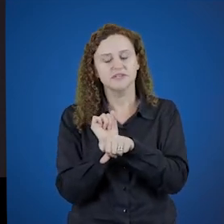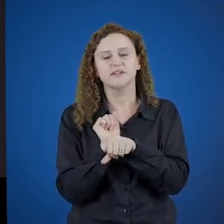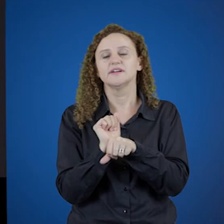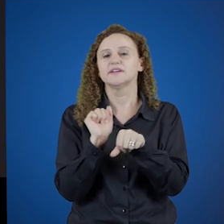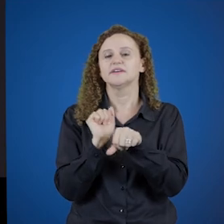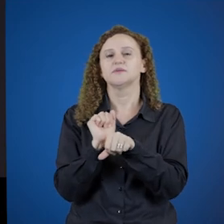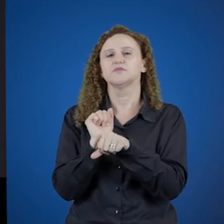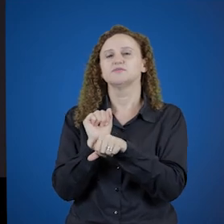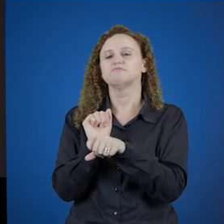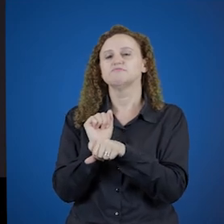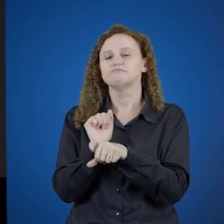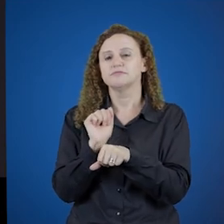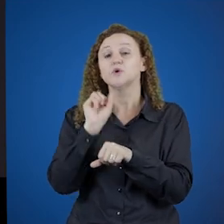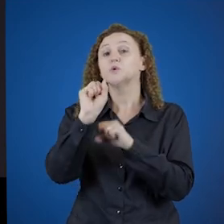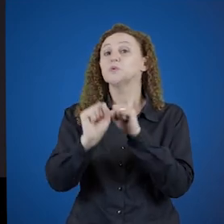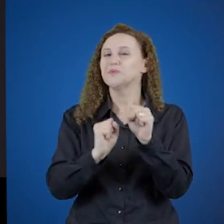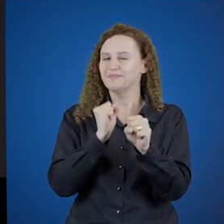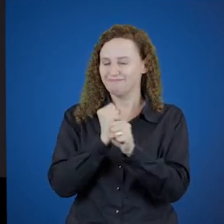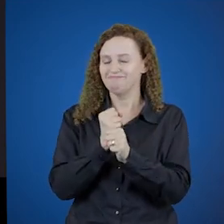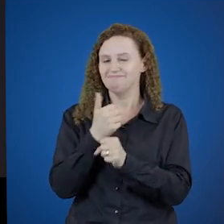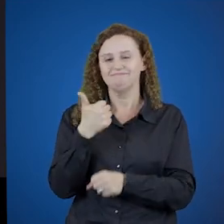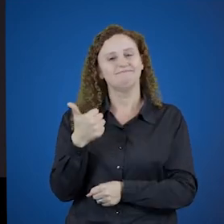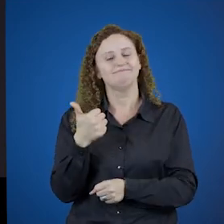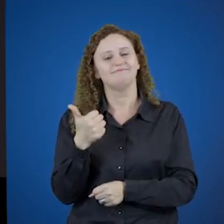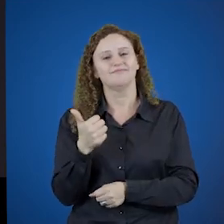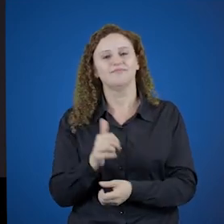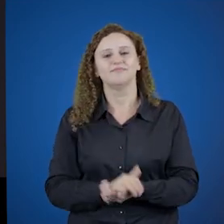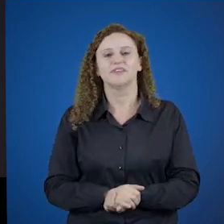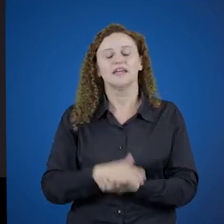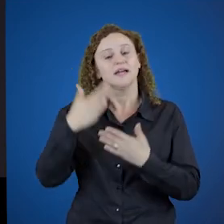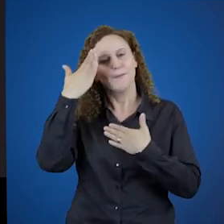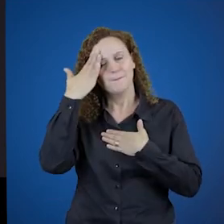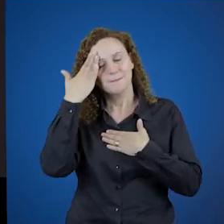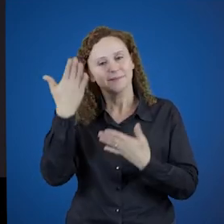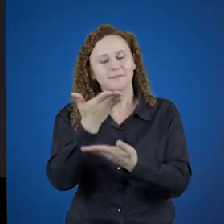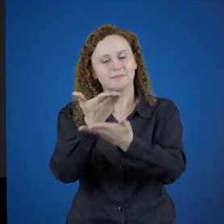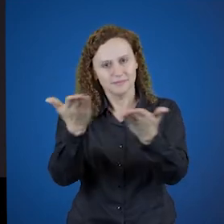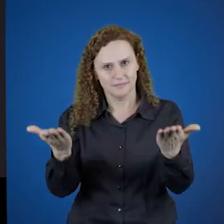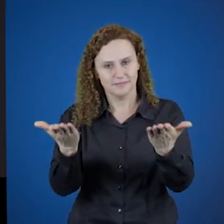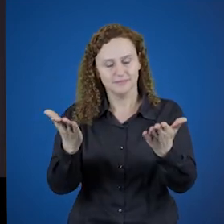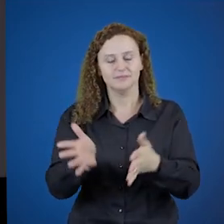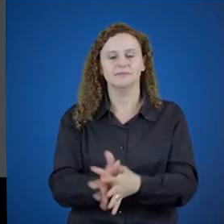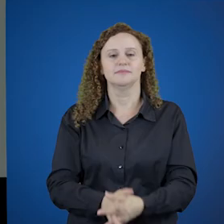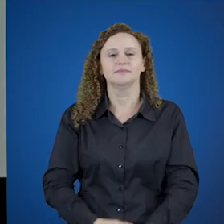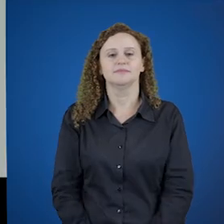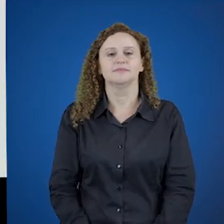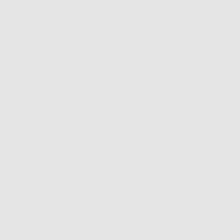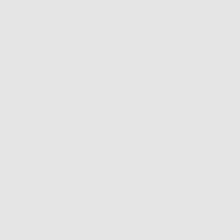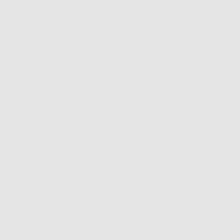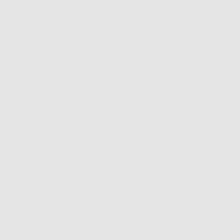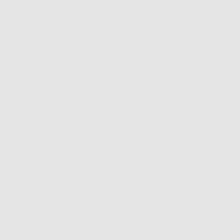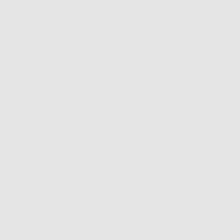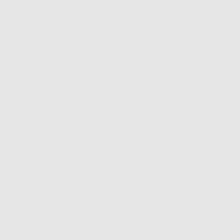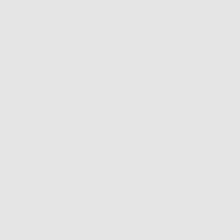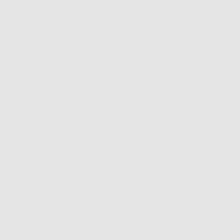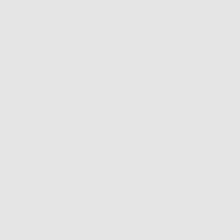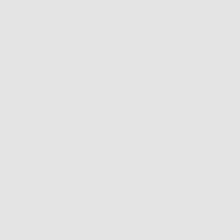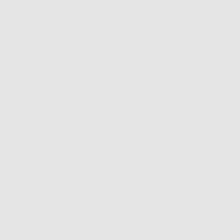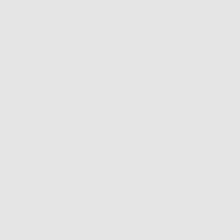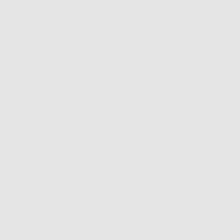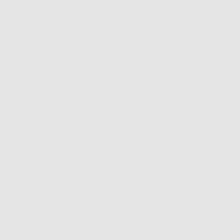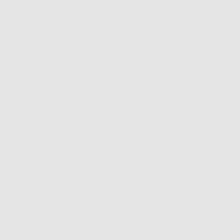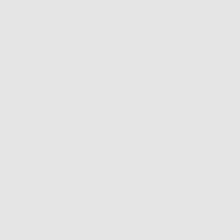esperamos nos ver ainda aí no próximo ano talvez é muito obrigado a todos